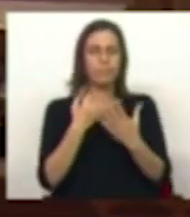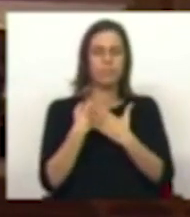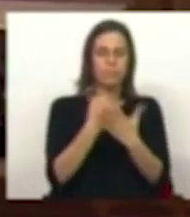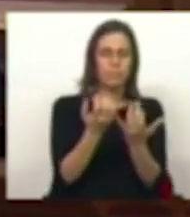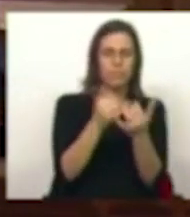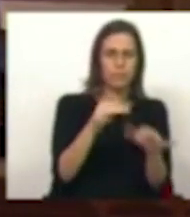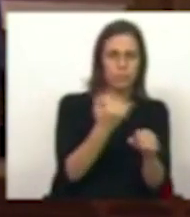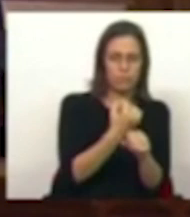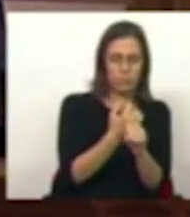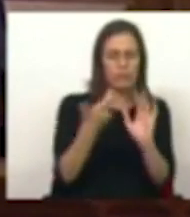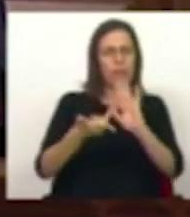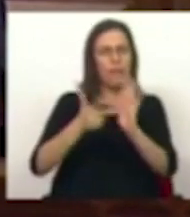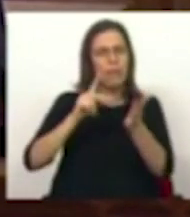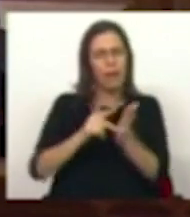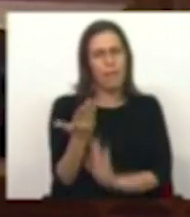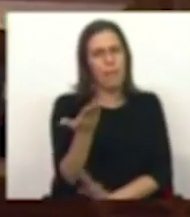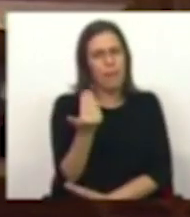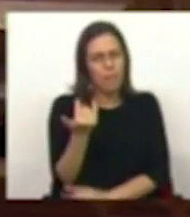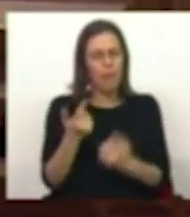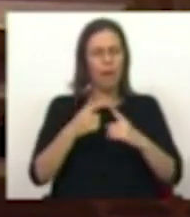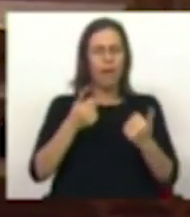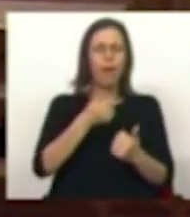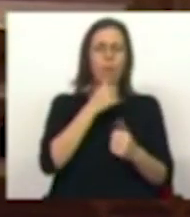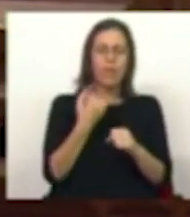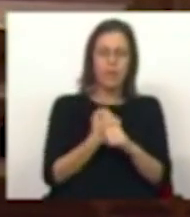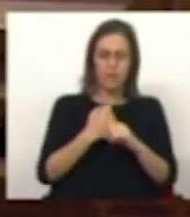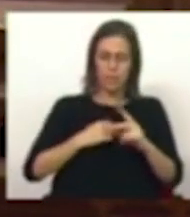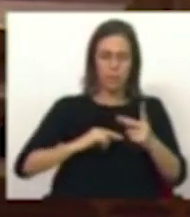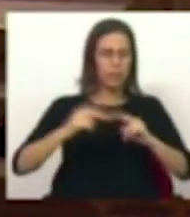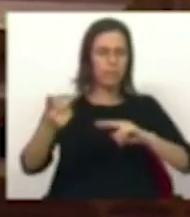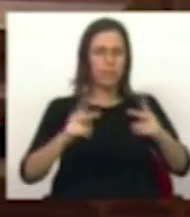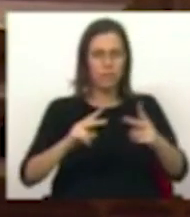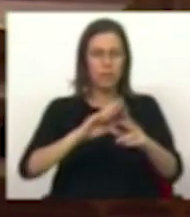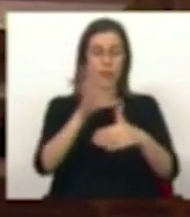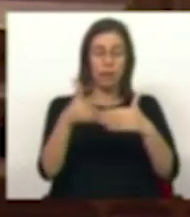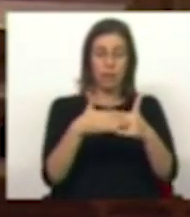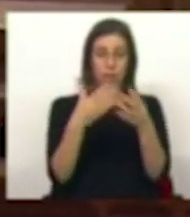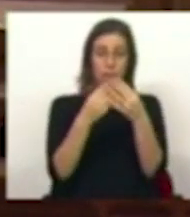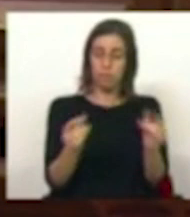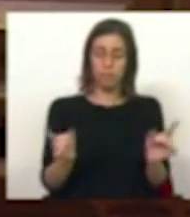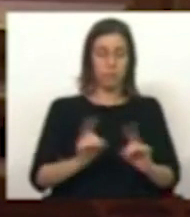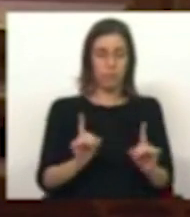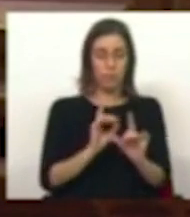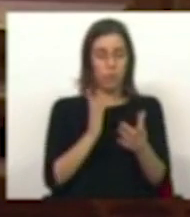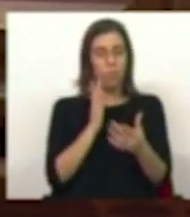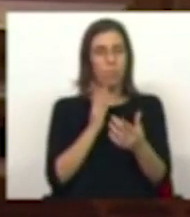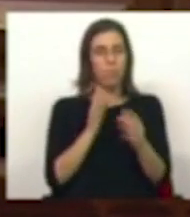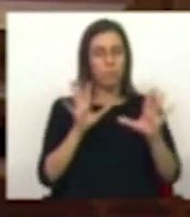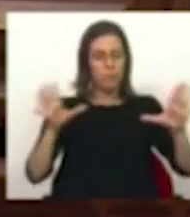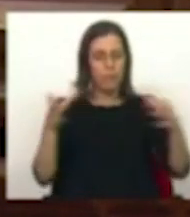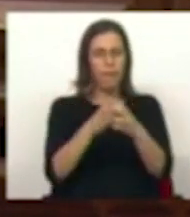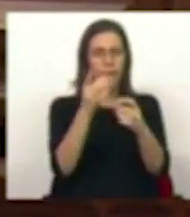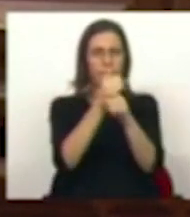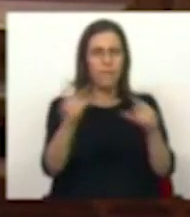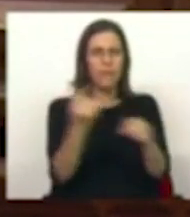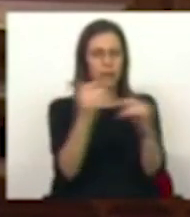assistentes operacionais e técnicos. A transferência de serviços e encerramentos não se resolvem com um processo de concentração